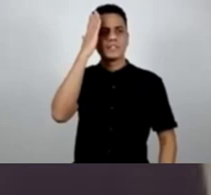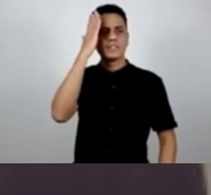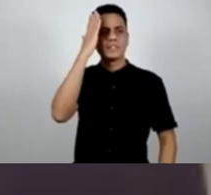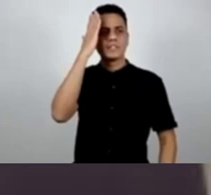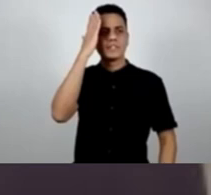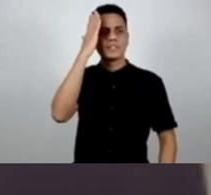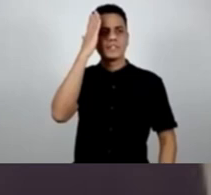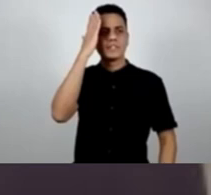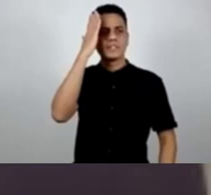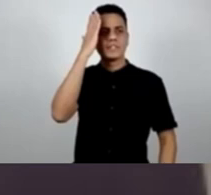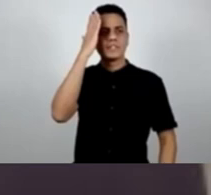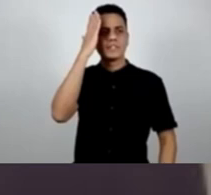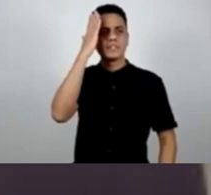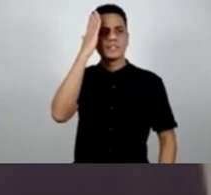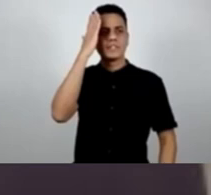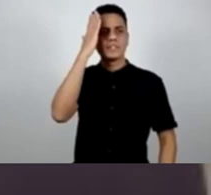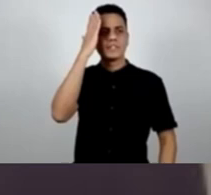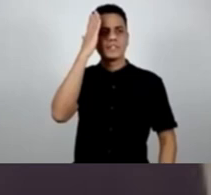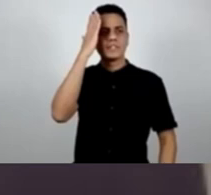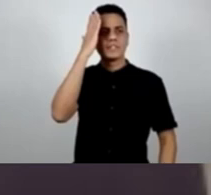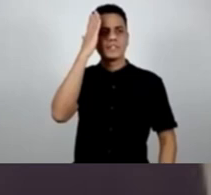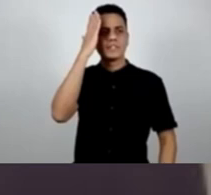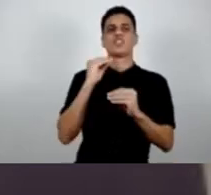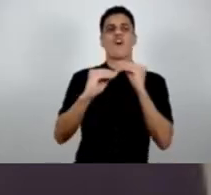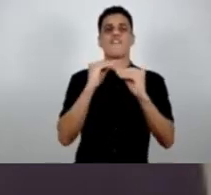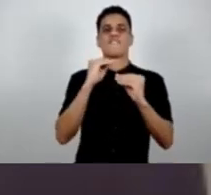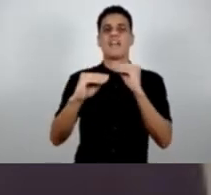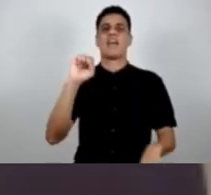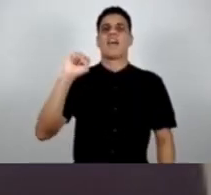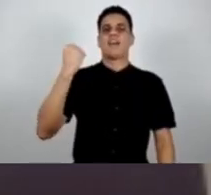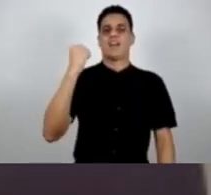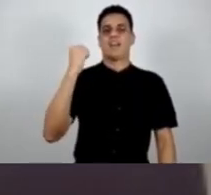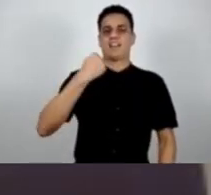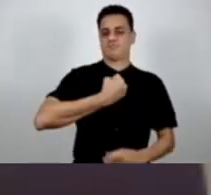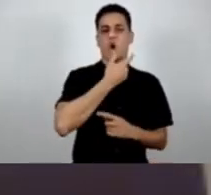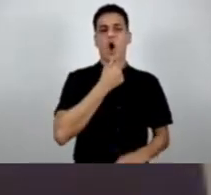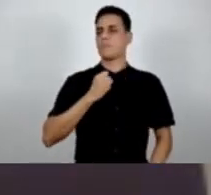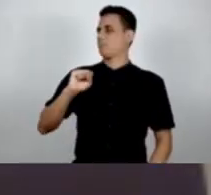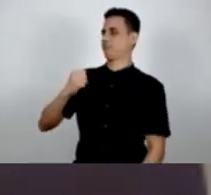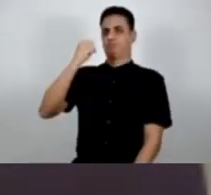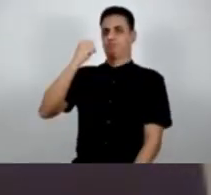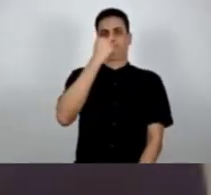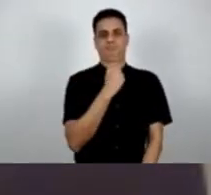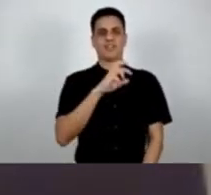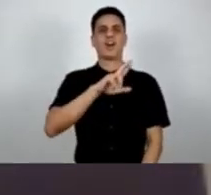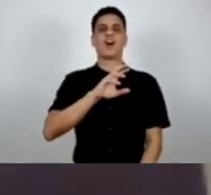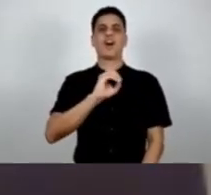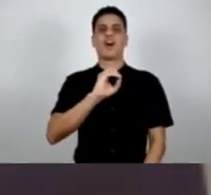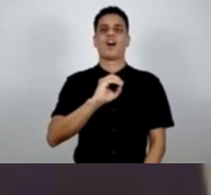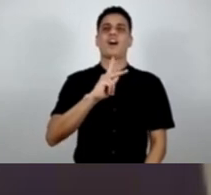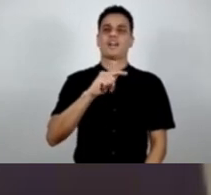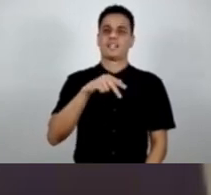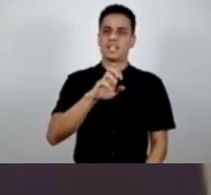Roque Santeiro. Isso mostrava a influência da telenovela brasileira no público da Angola, que parece era tão,